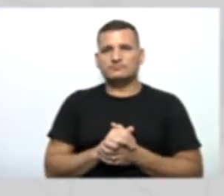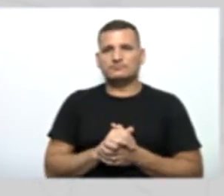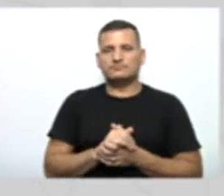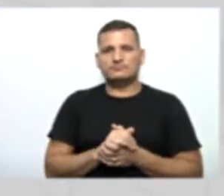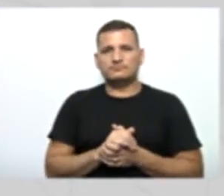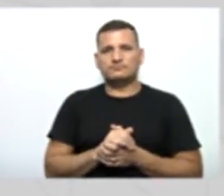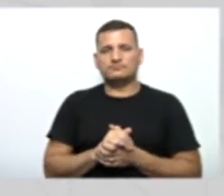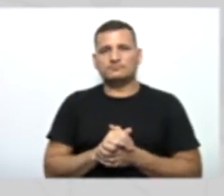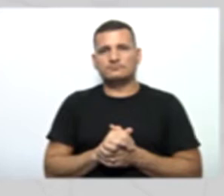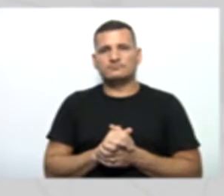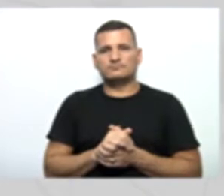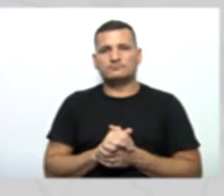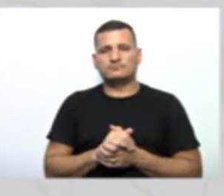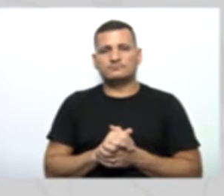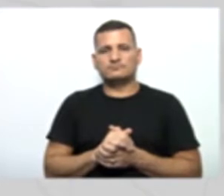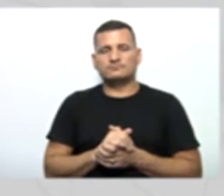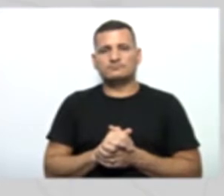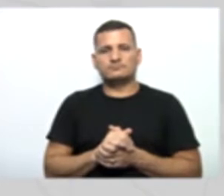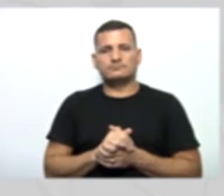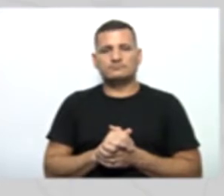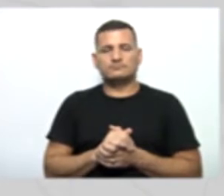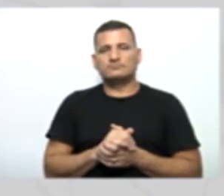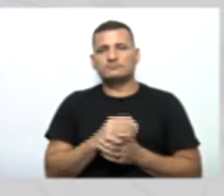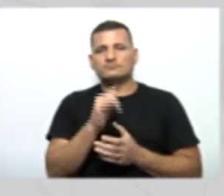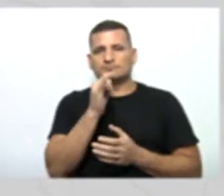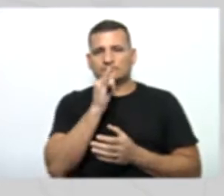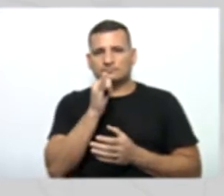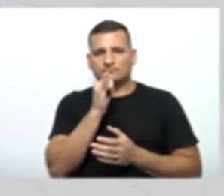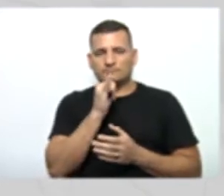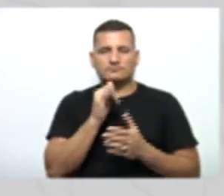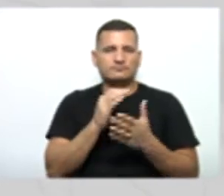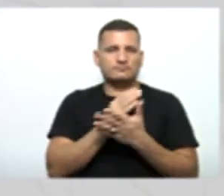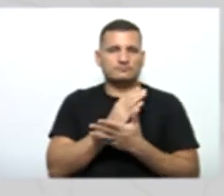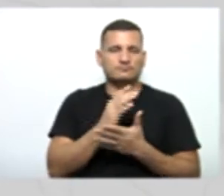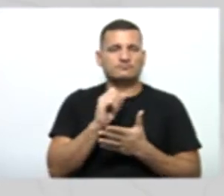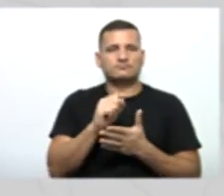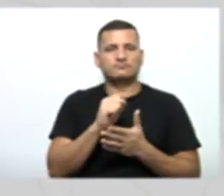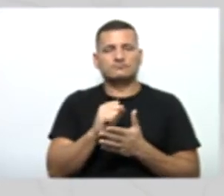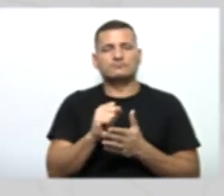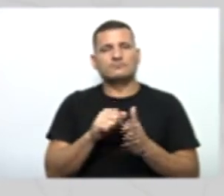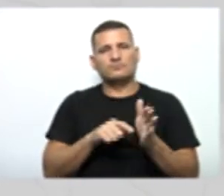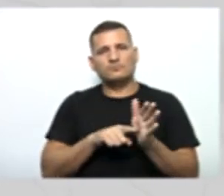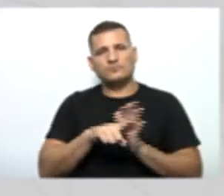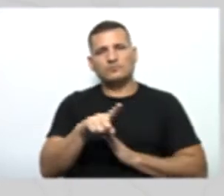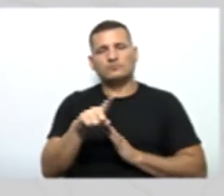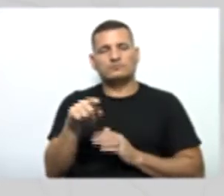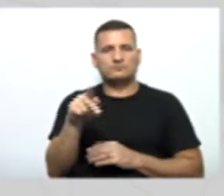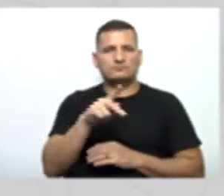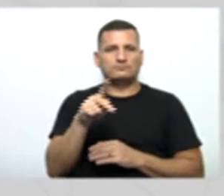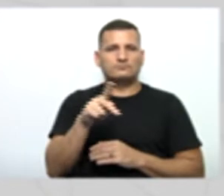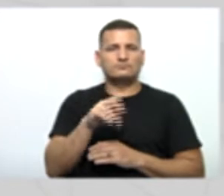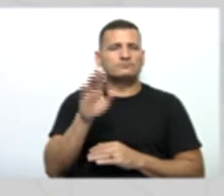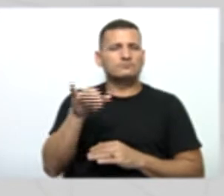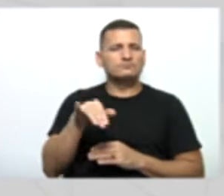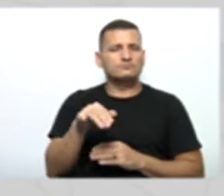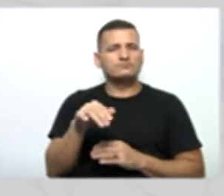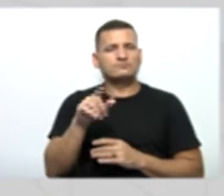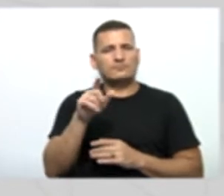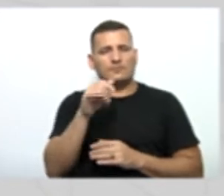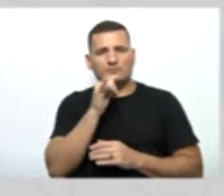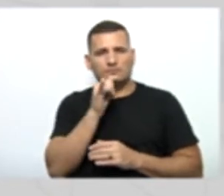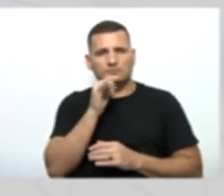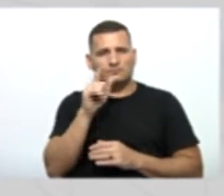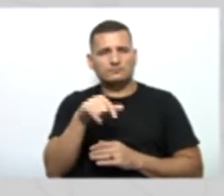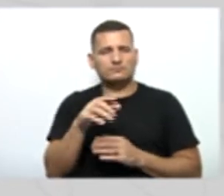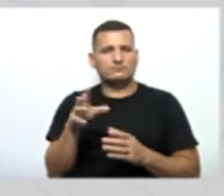Cria algumas situações aí de exemplos e podem perguntar do professor Marlon. Ó, professor Marlon, esse daí é um exemplo de inclusão? Isso é um